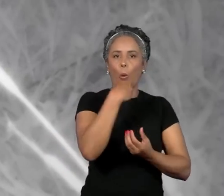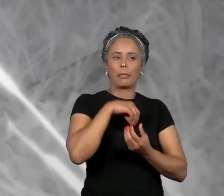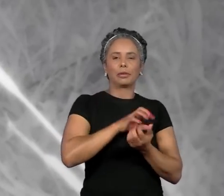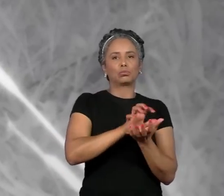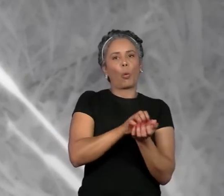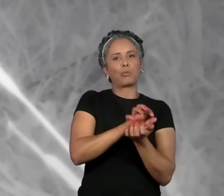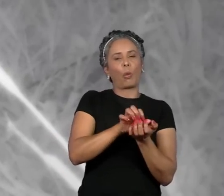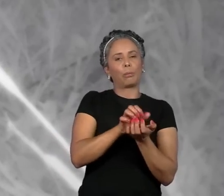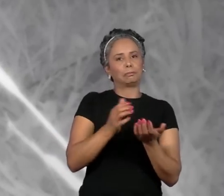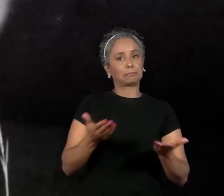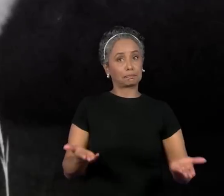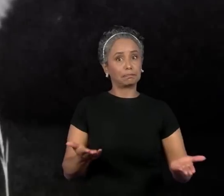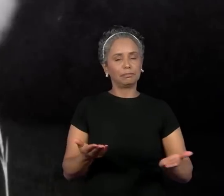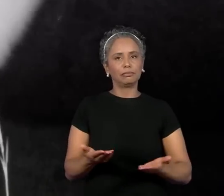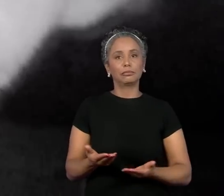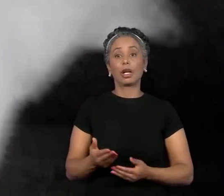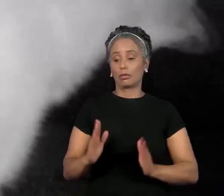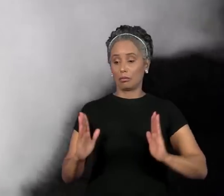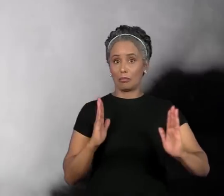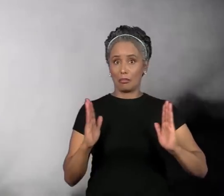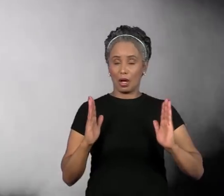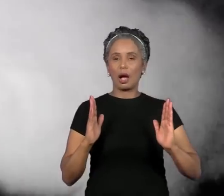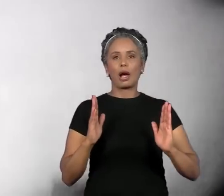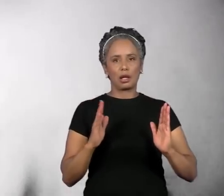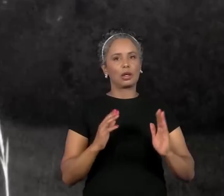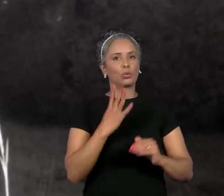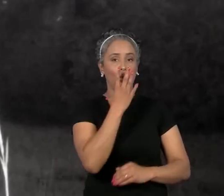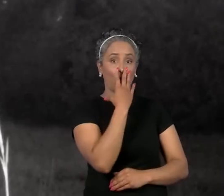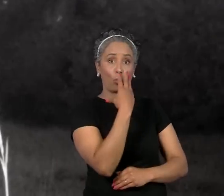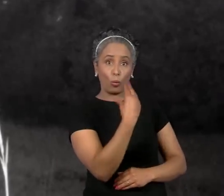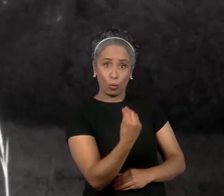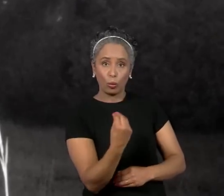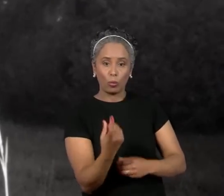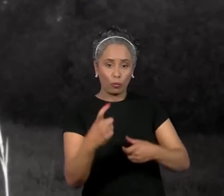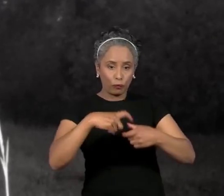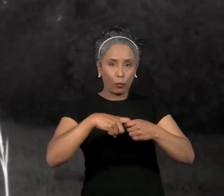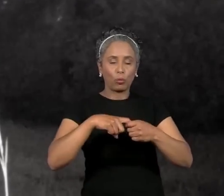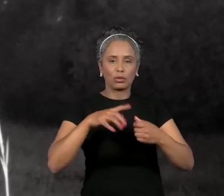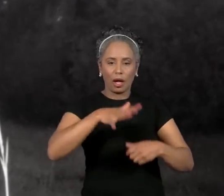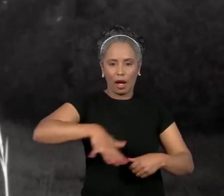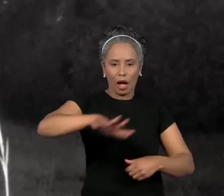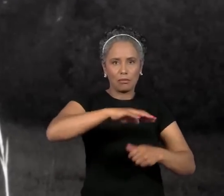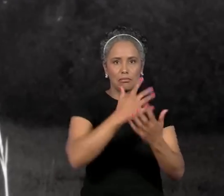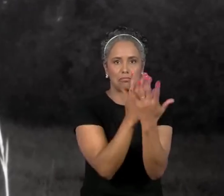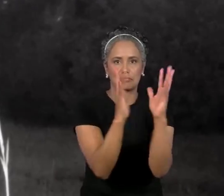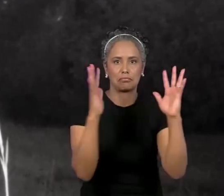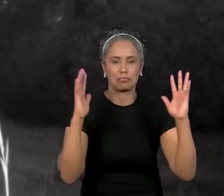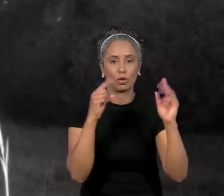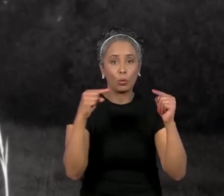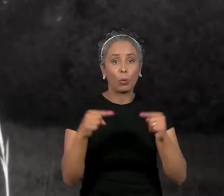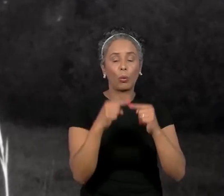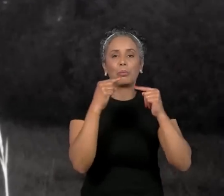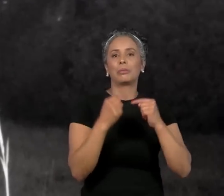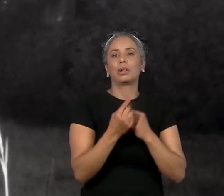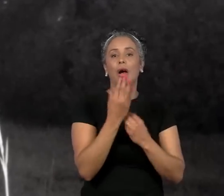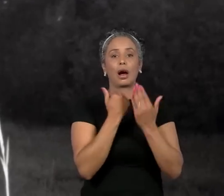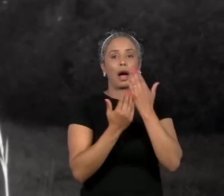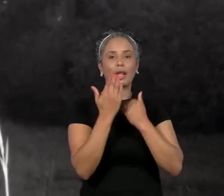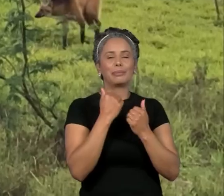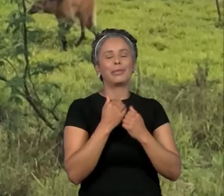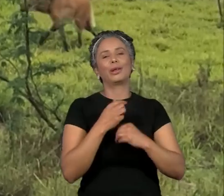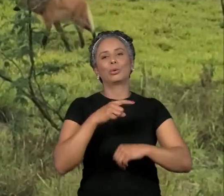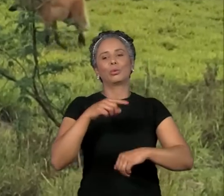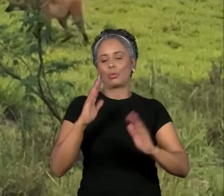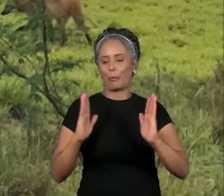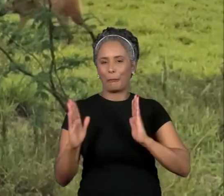A oferta de comida durante a reabilitação do lobo-guará é feita de acordo com os alimentos disponíveis em cada época do